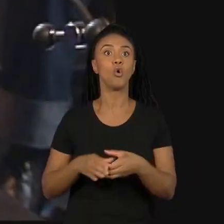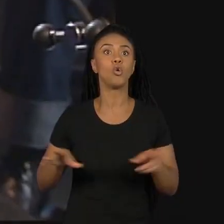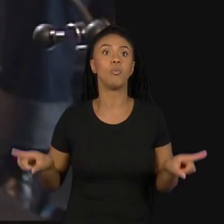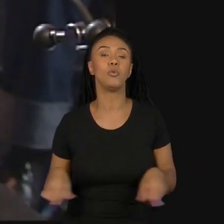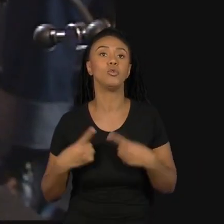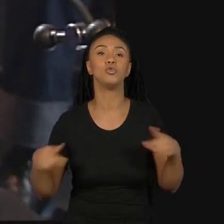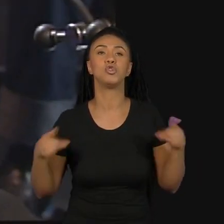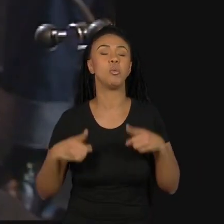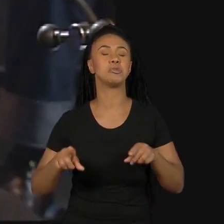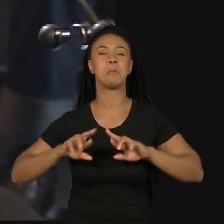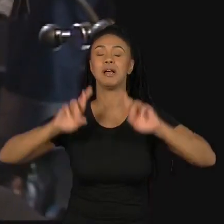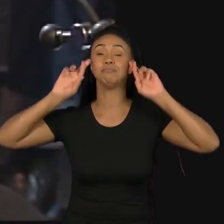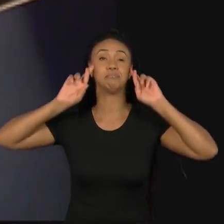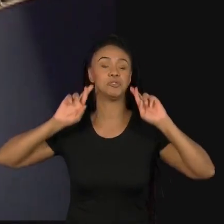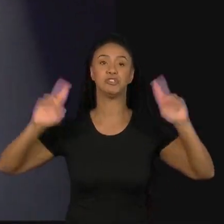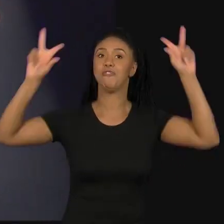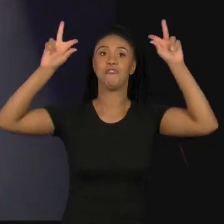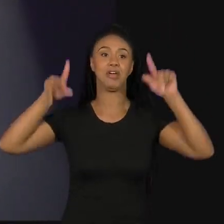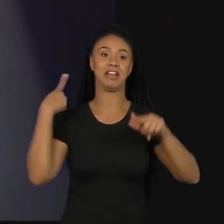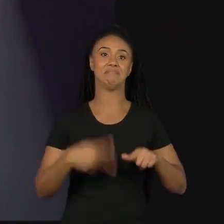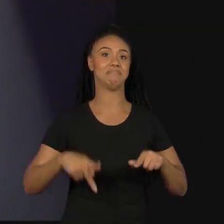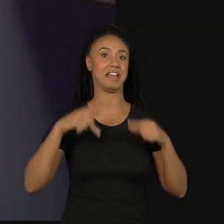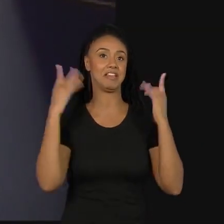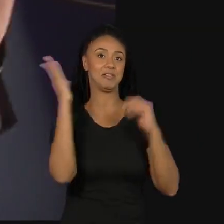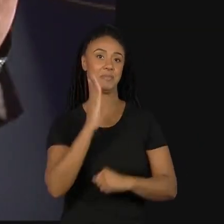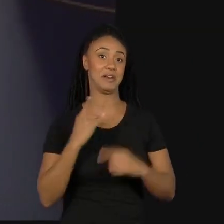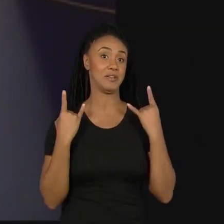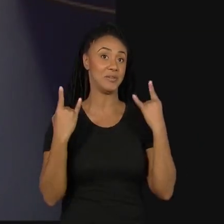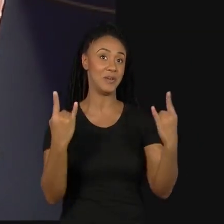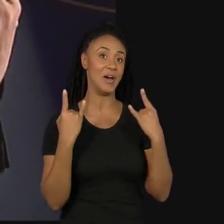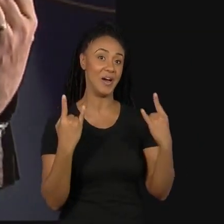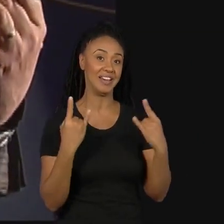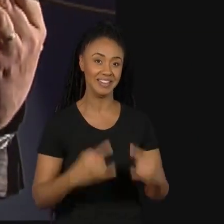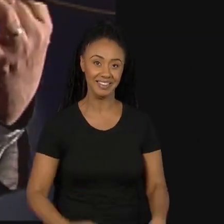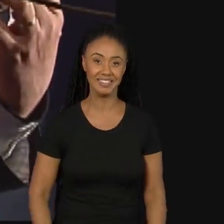dinâmicos e radicais da história do nosso rock.